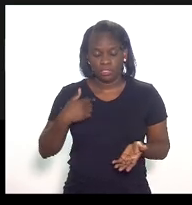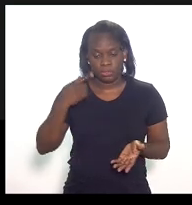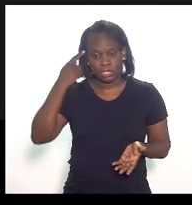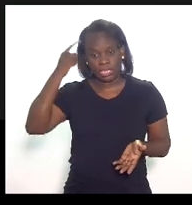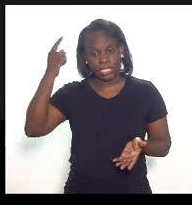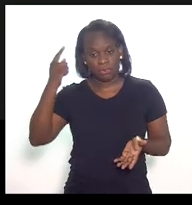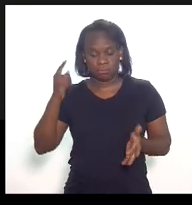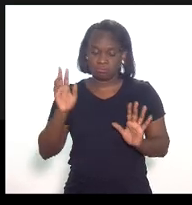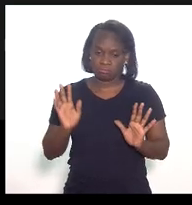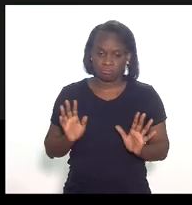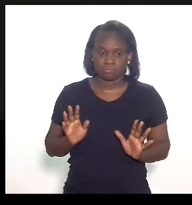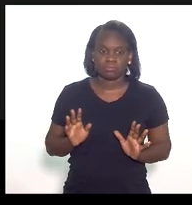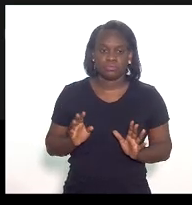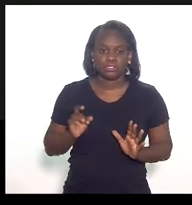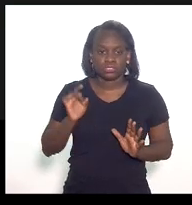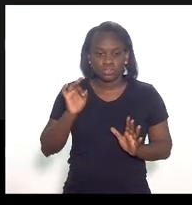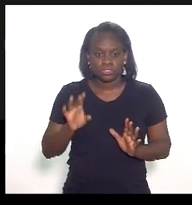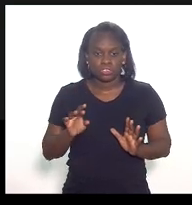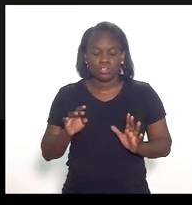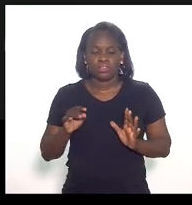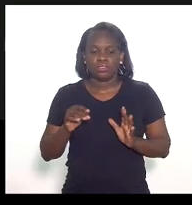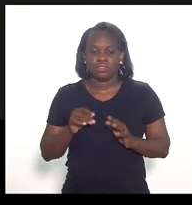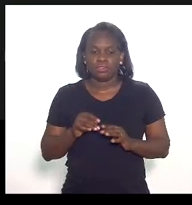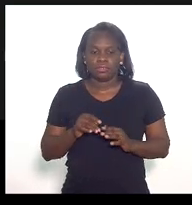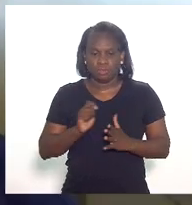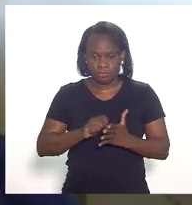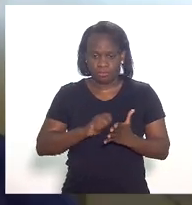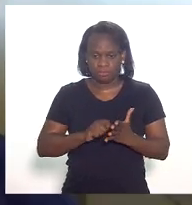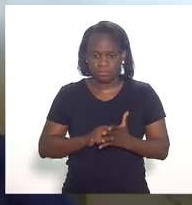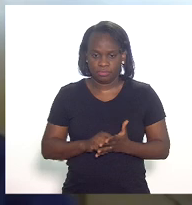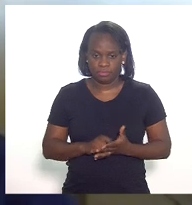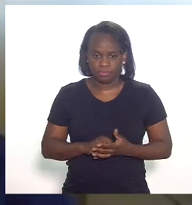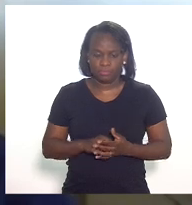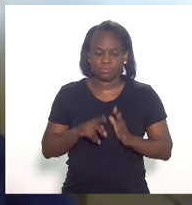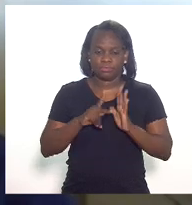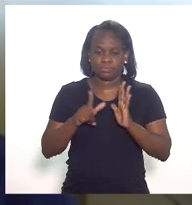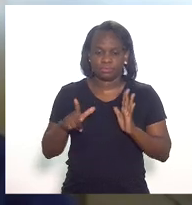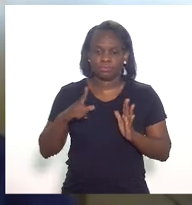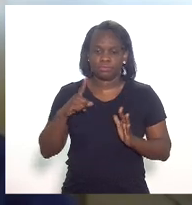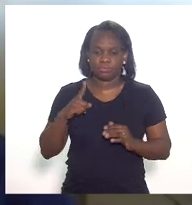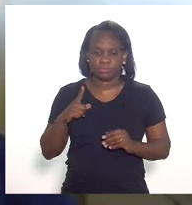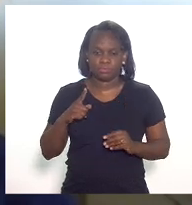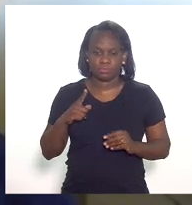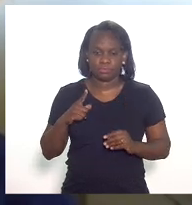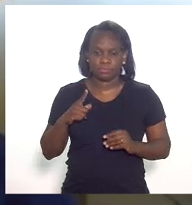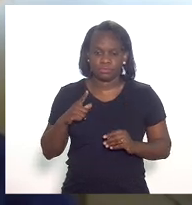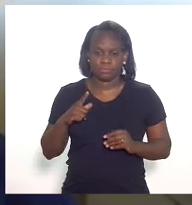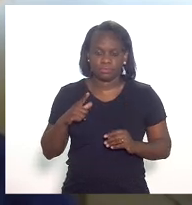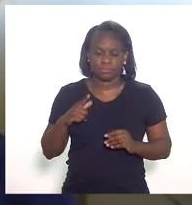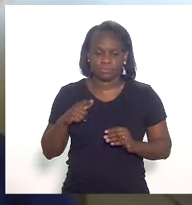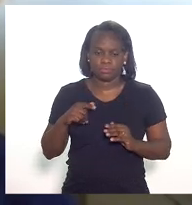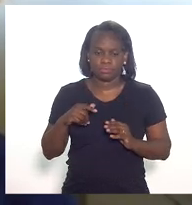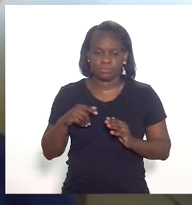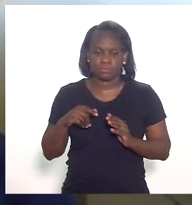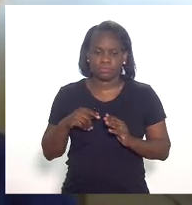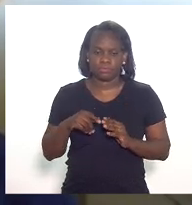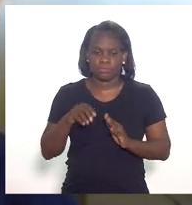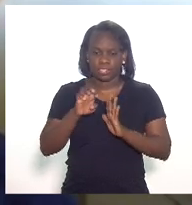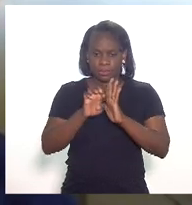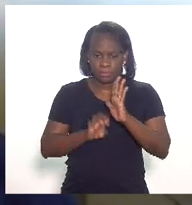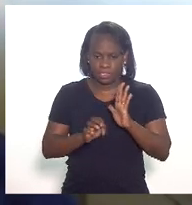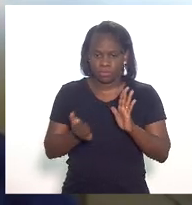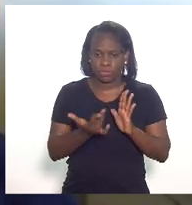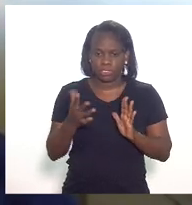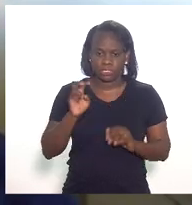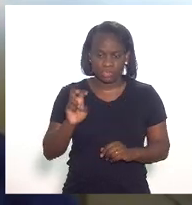memória, eu só estou passando aqui, o projeto tem 5